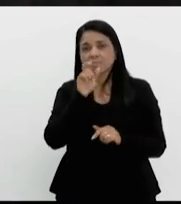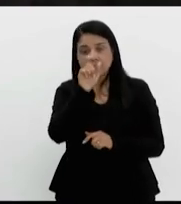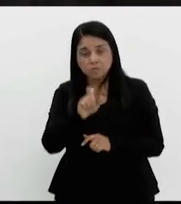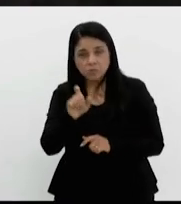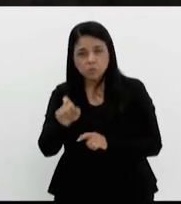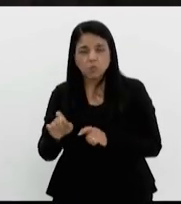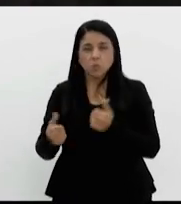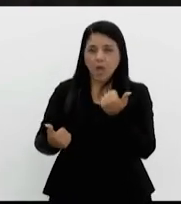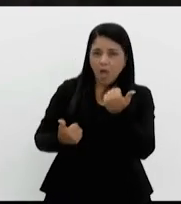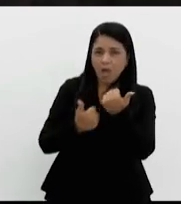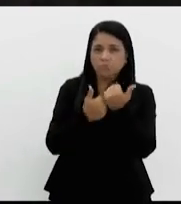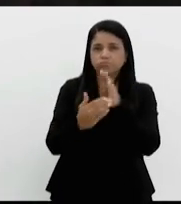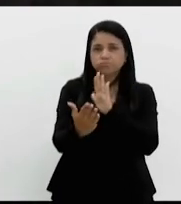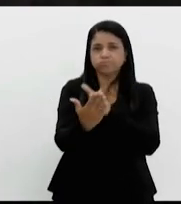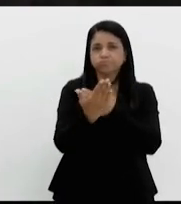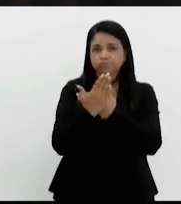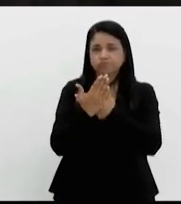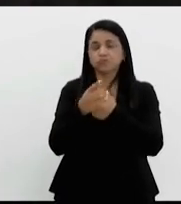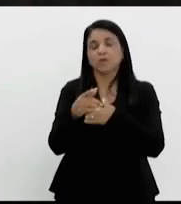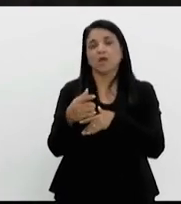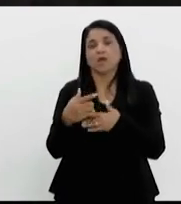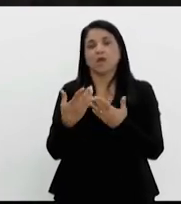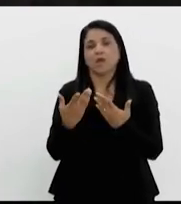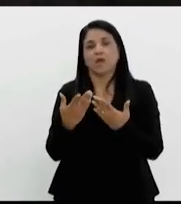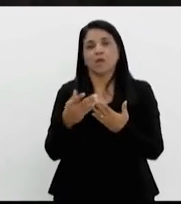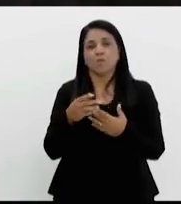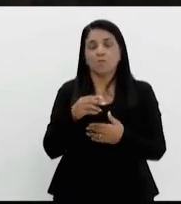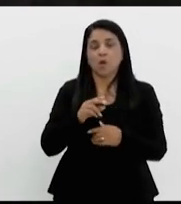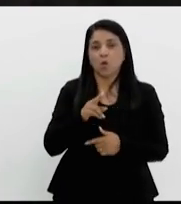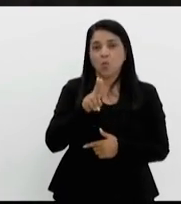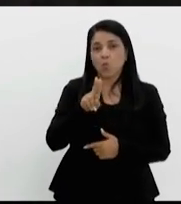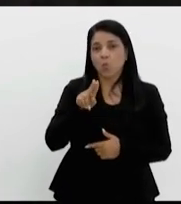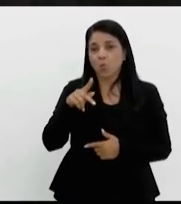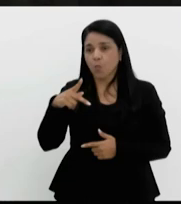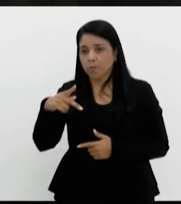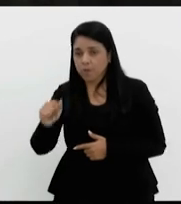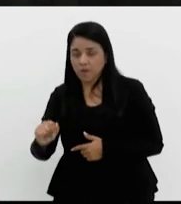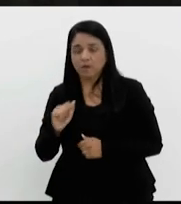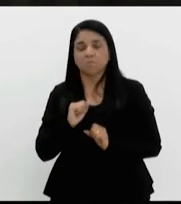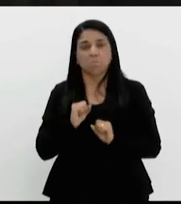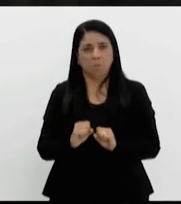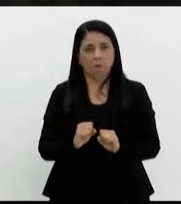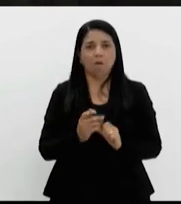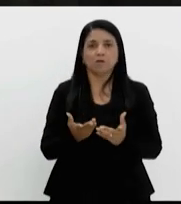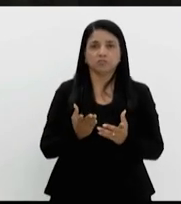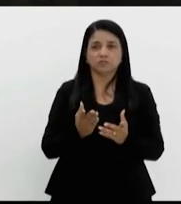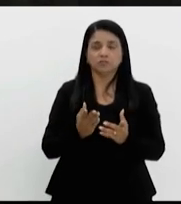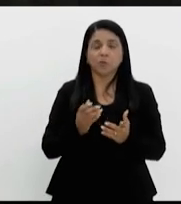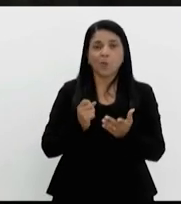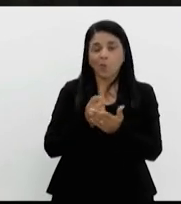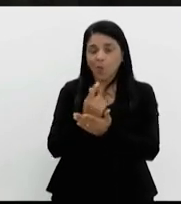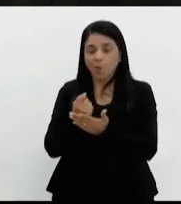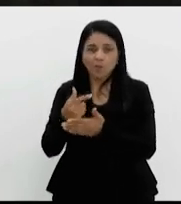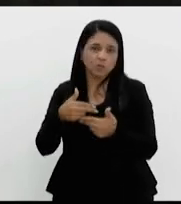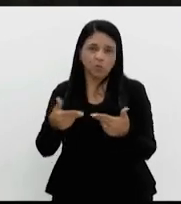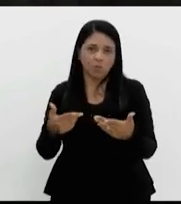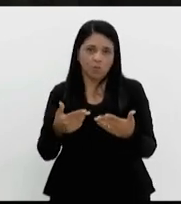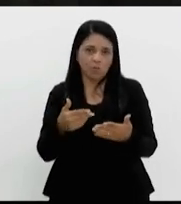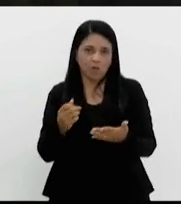ajudar um centro de saúde, uma UPA, né, comprando algum